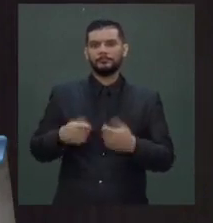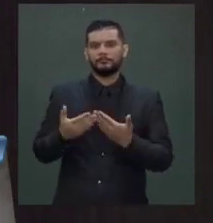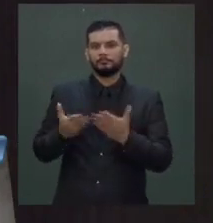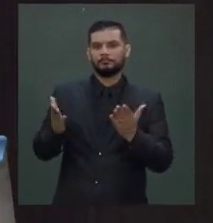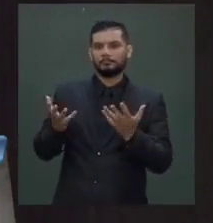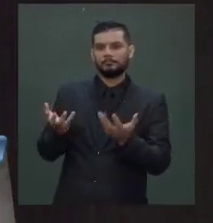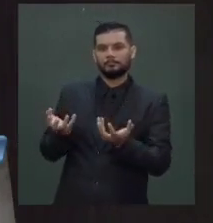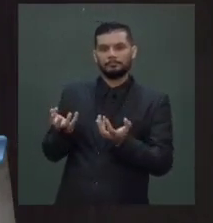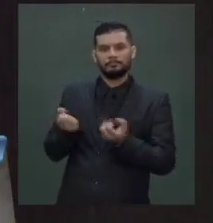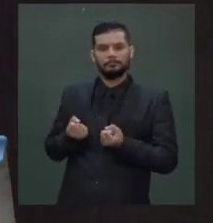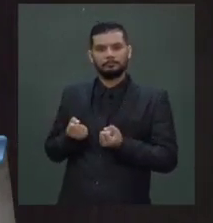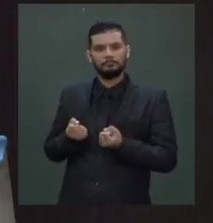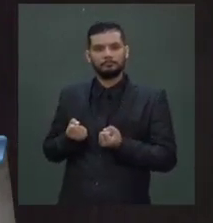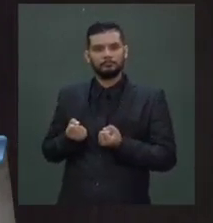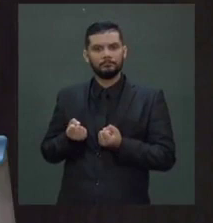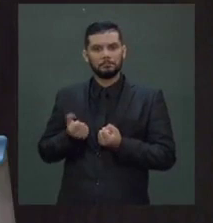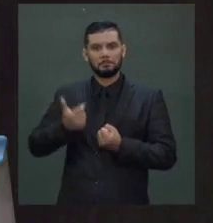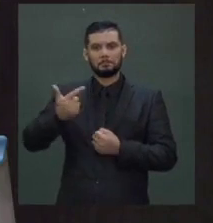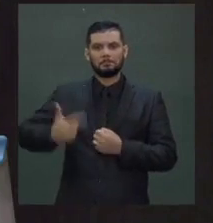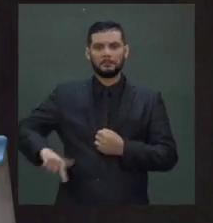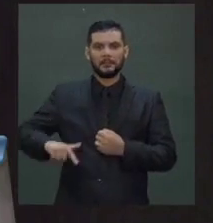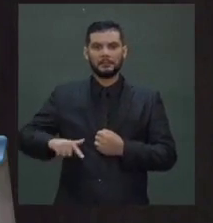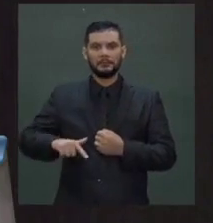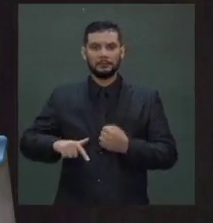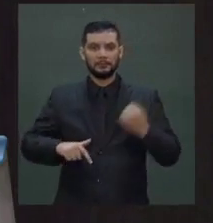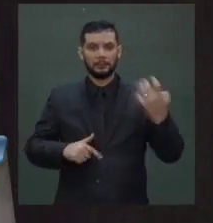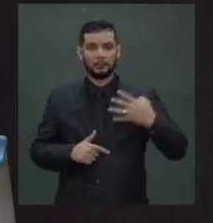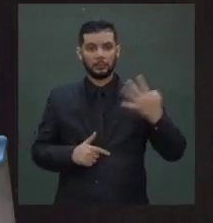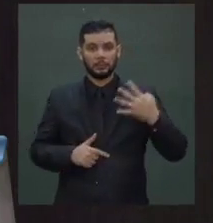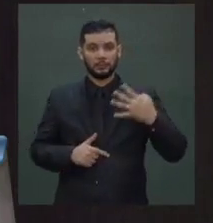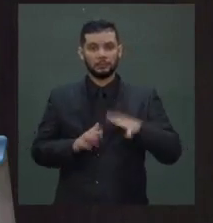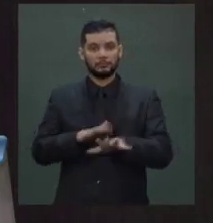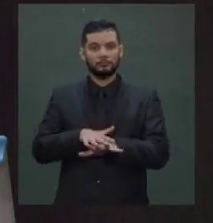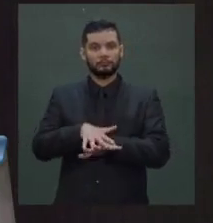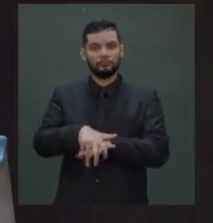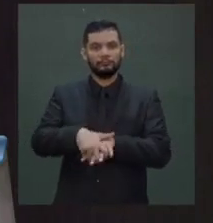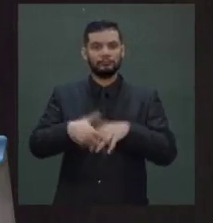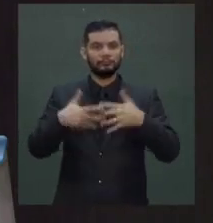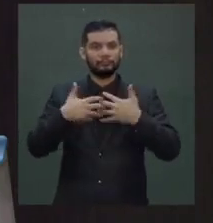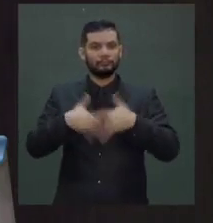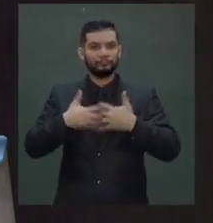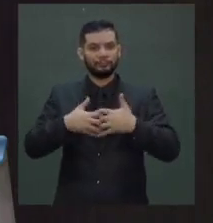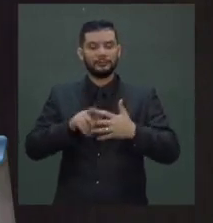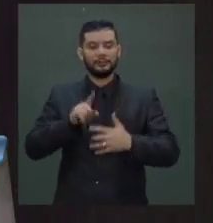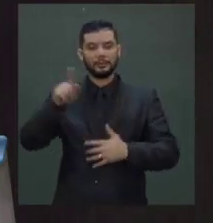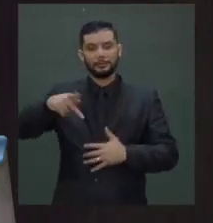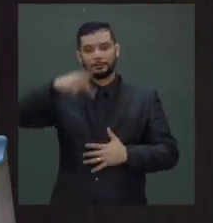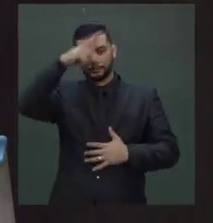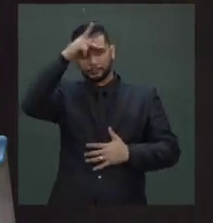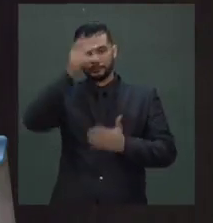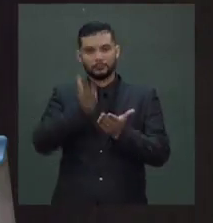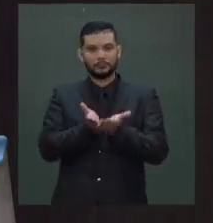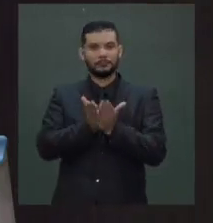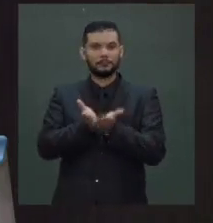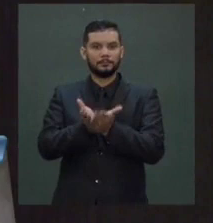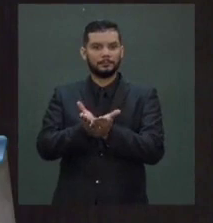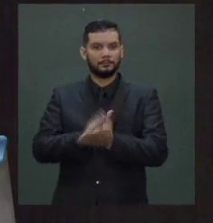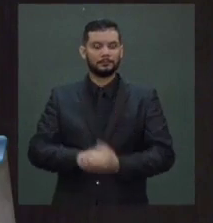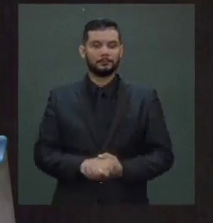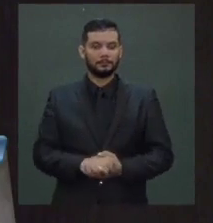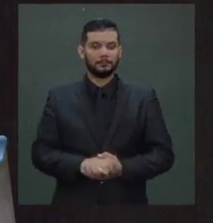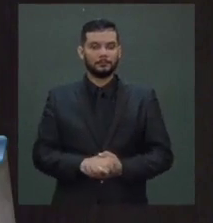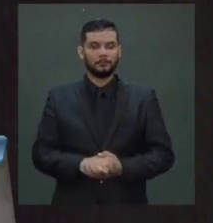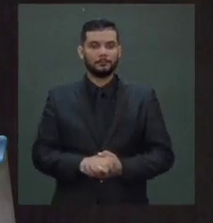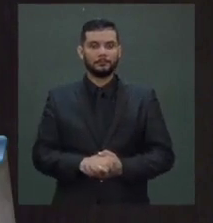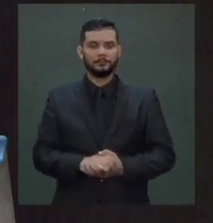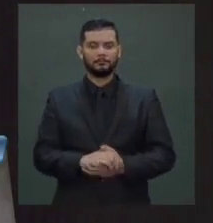recepcionar mais a 4ª termoelétrica no Porto do Pecém. Um investimento da